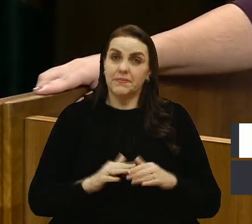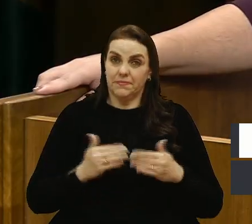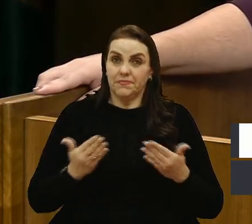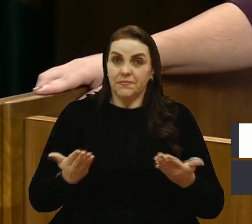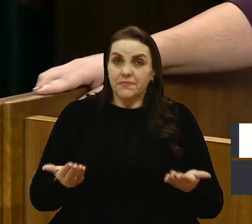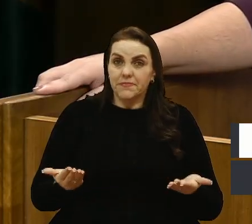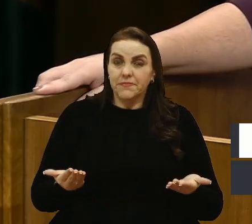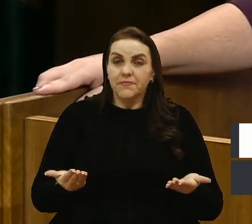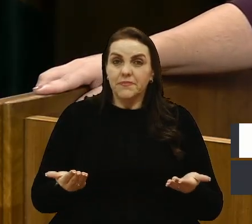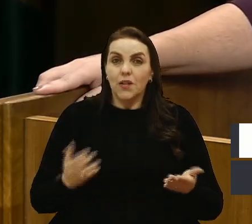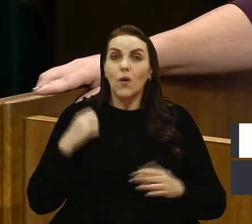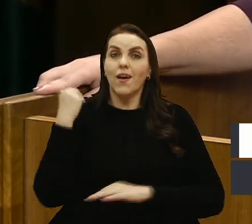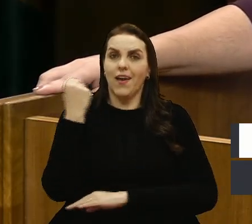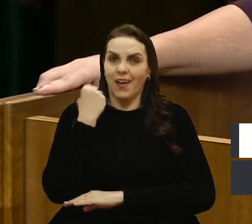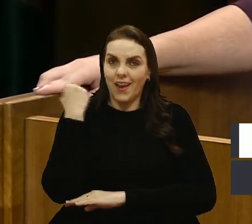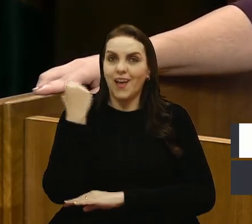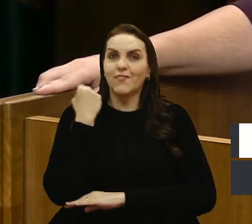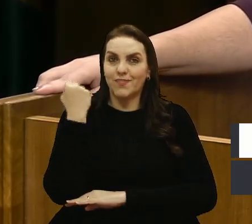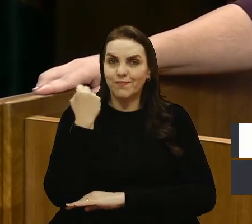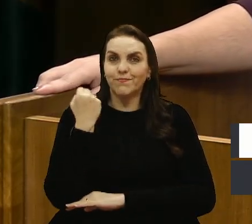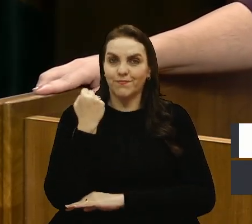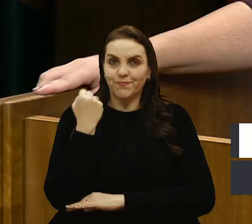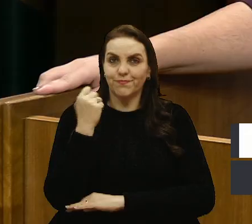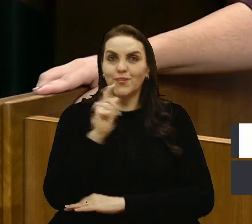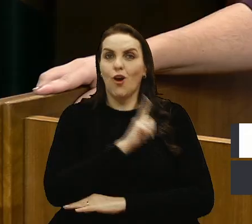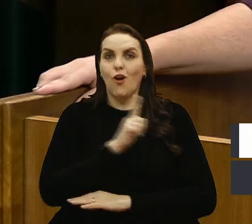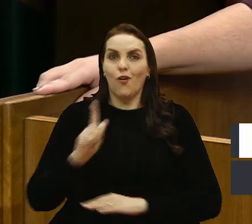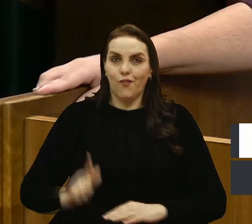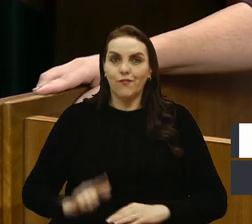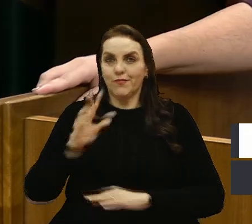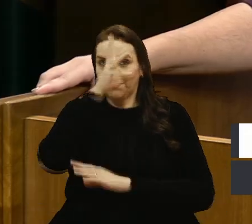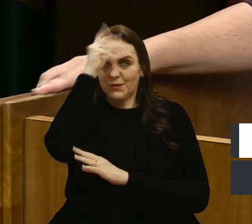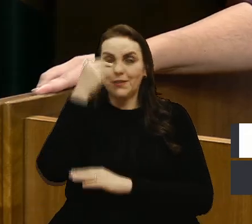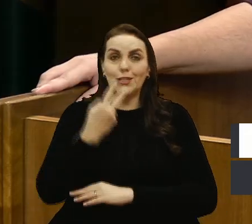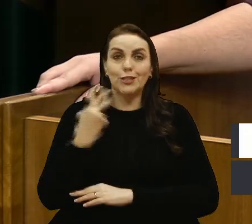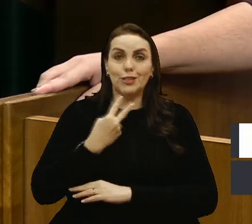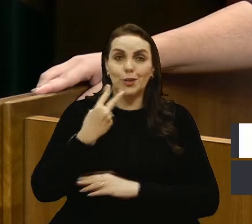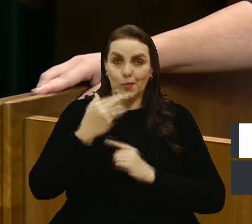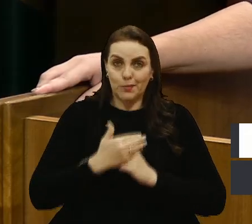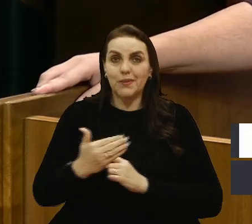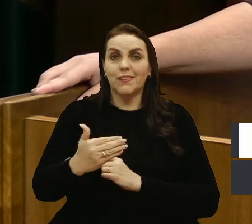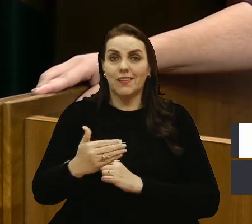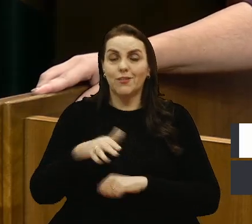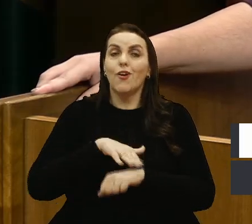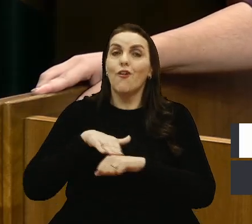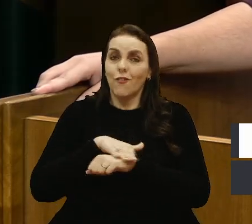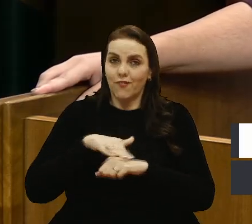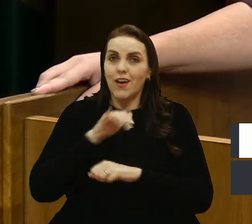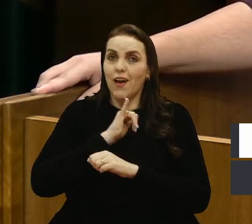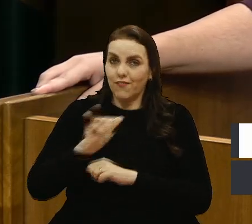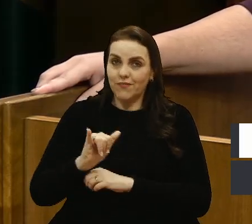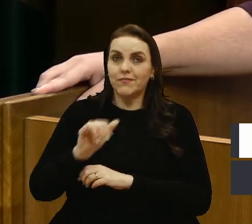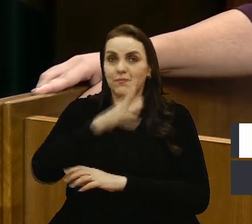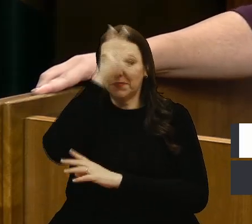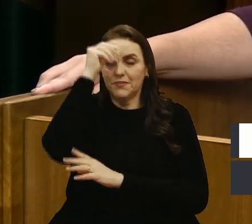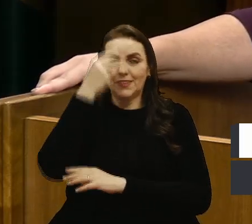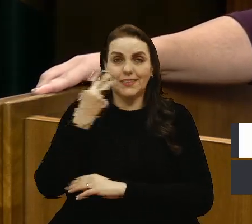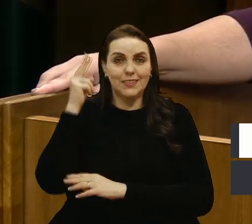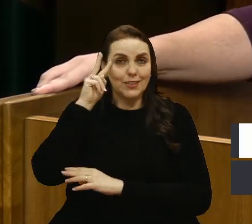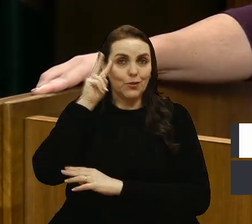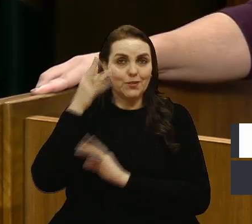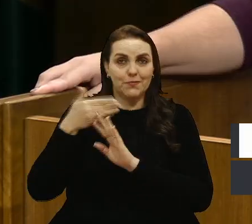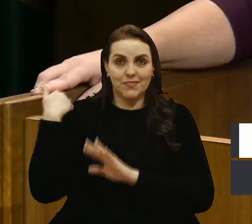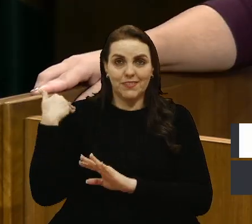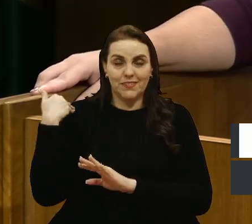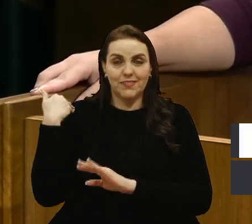isso é grave para um governo municipal que está no seu segundo mandato, como eu falei para o prefeito na última segunda-feira. Tinha algumas